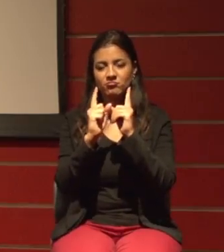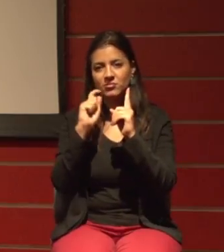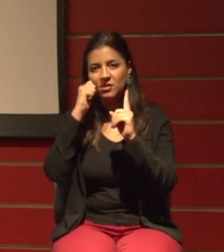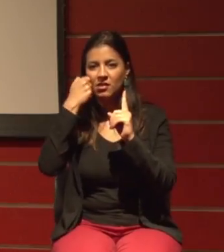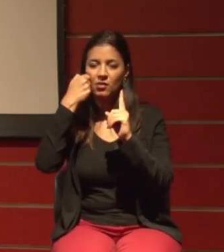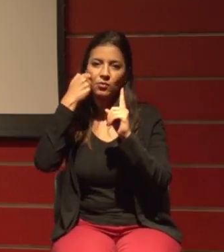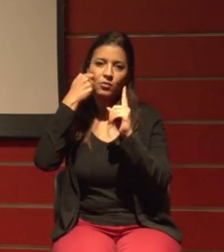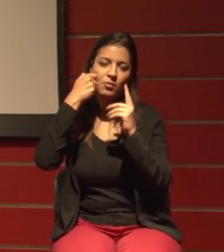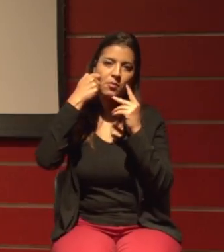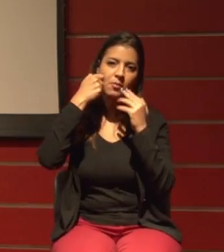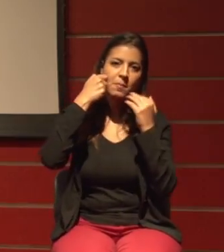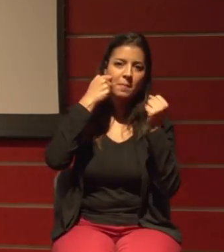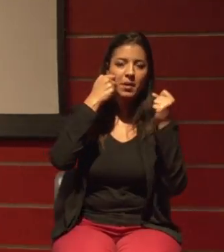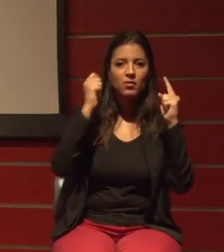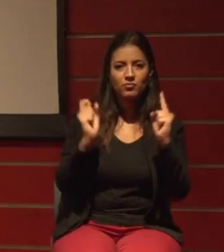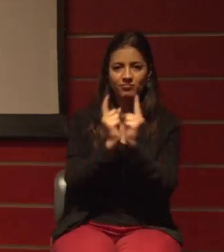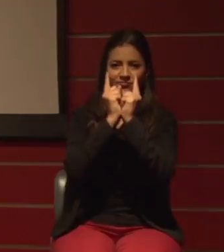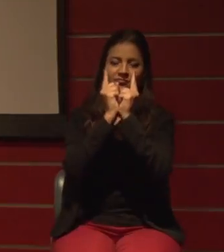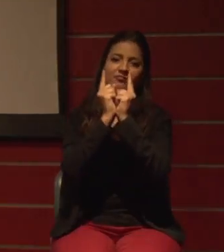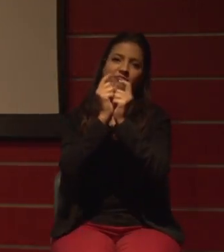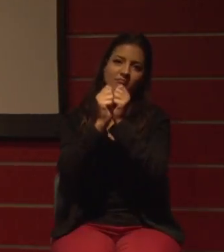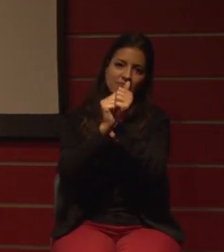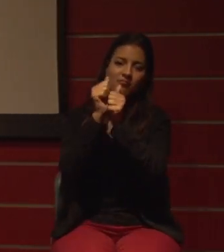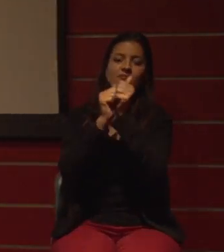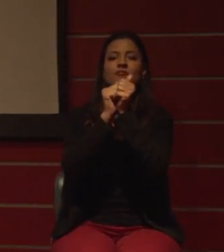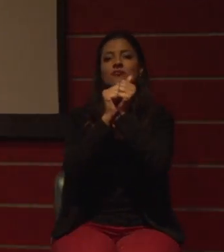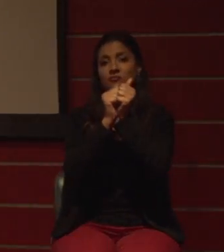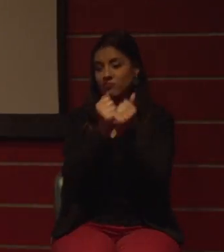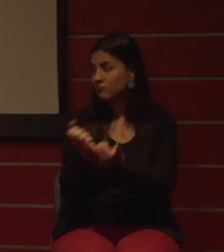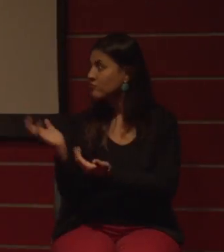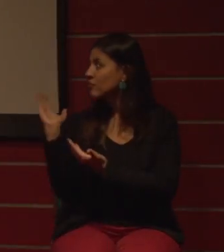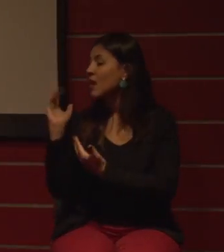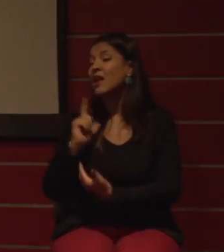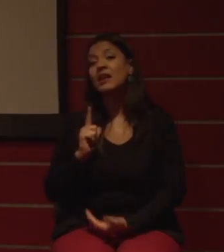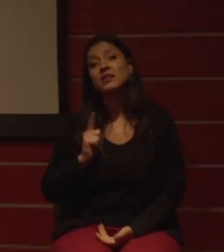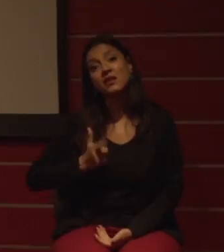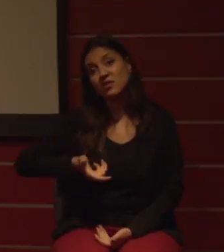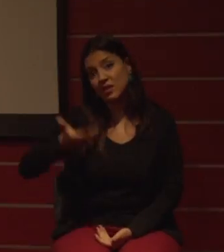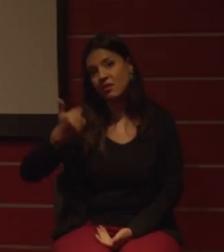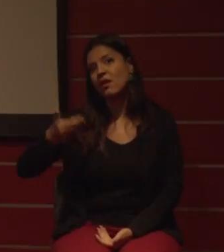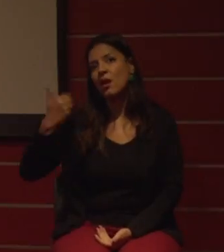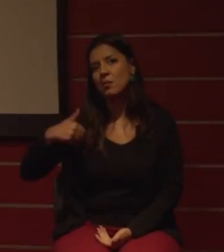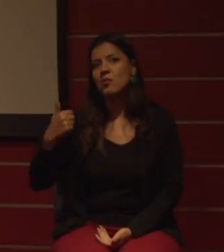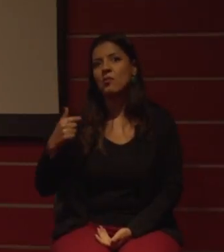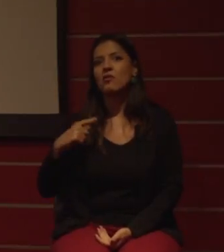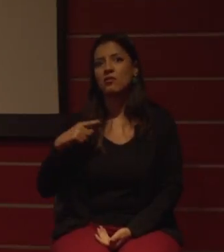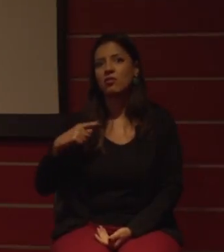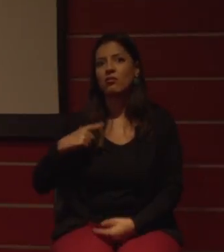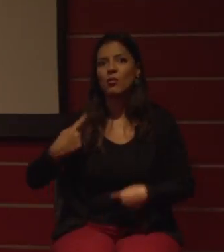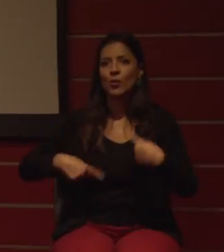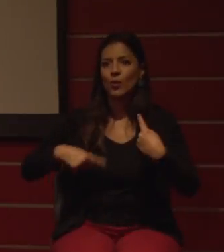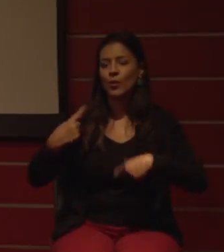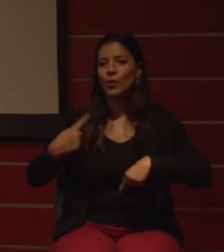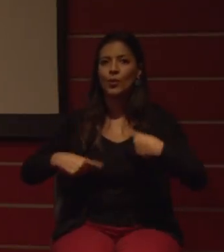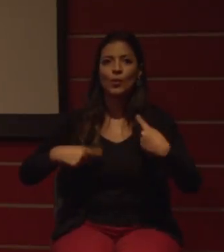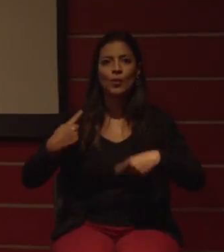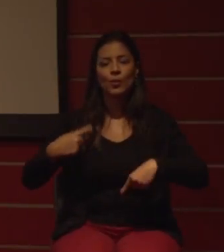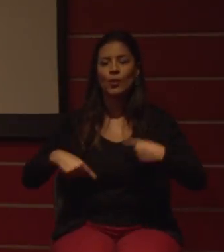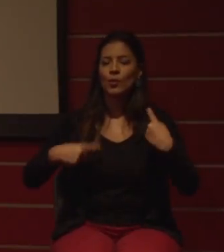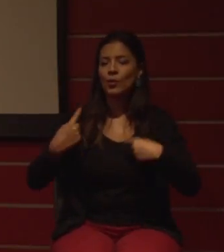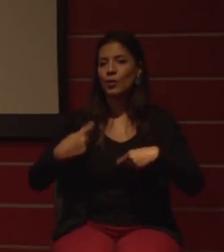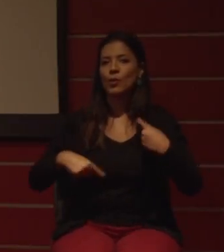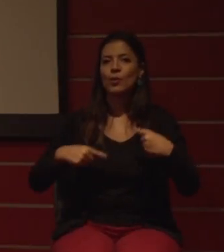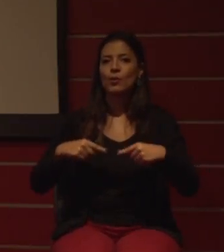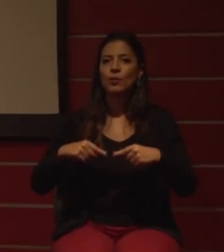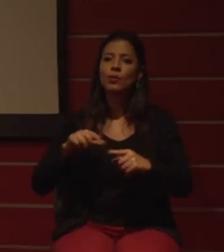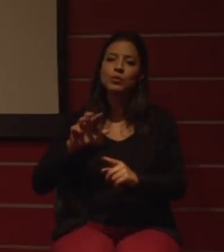eh de uma de um seriado né tá aí houve toda uma polêmica em cima dele e um